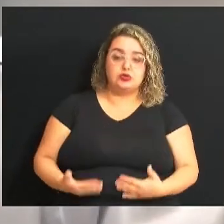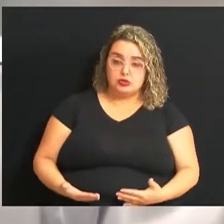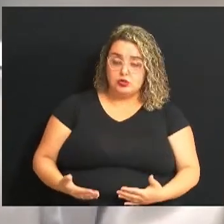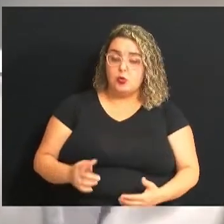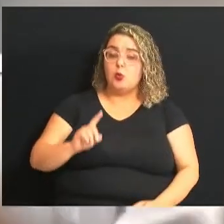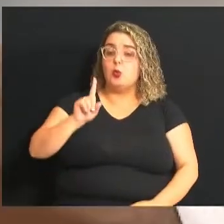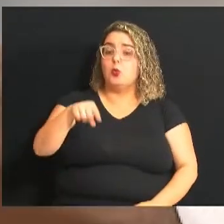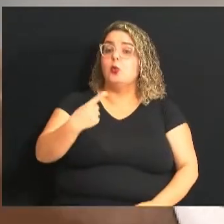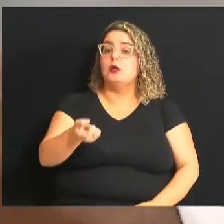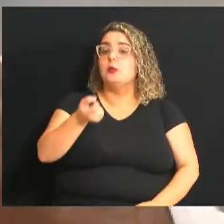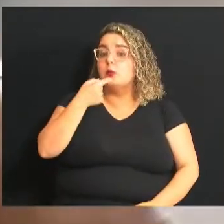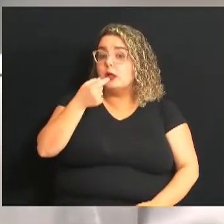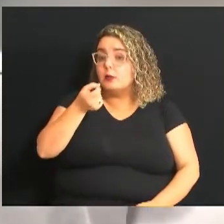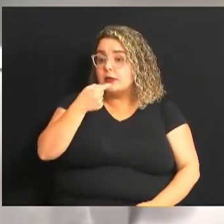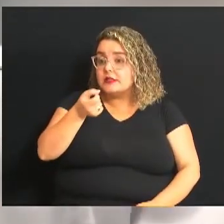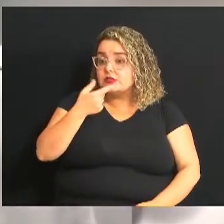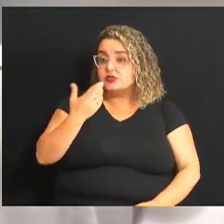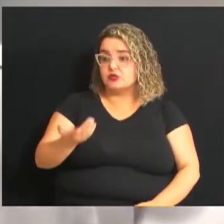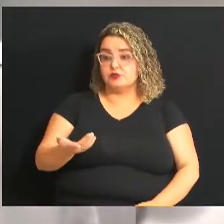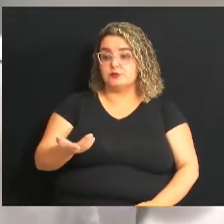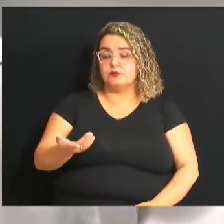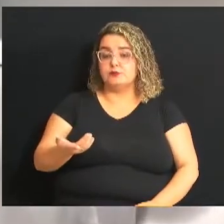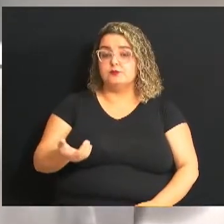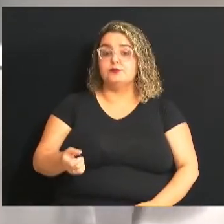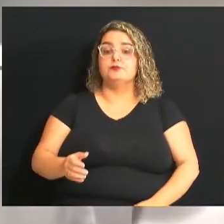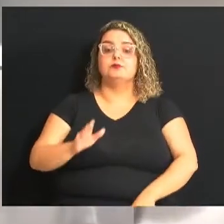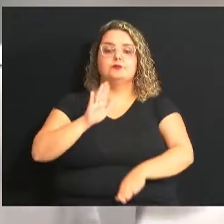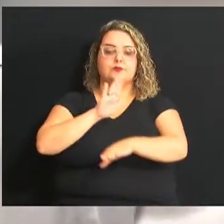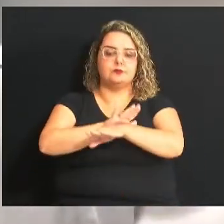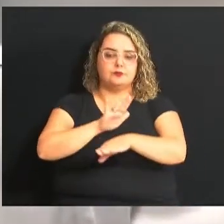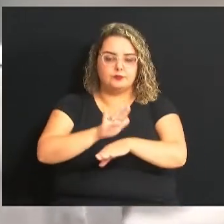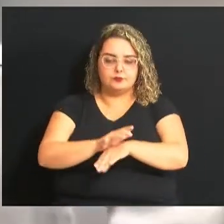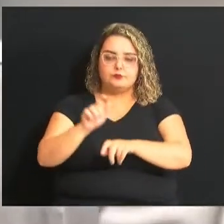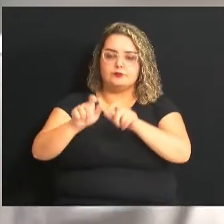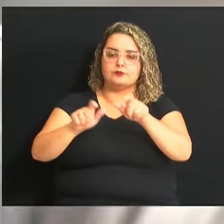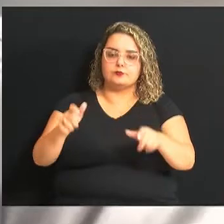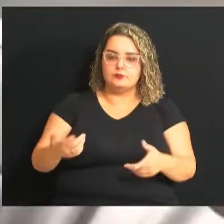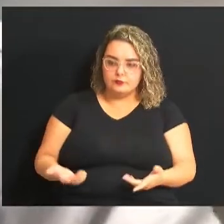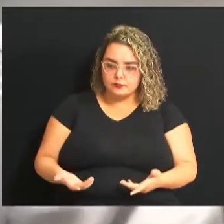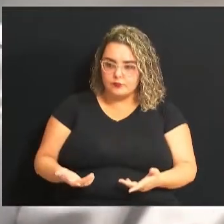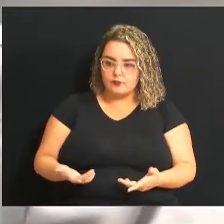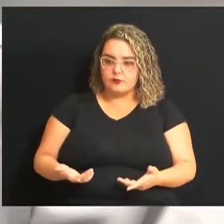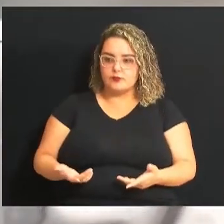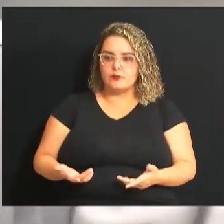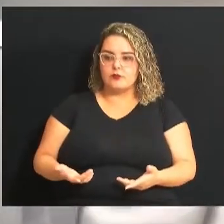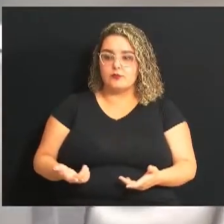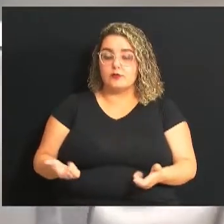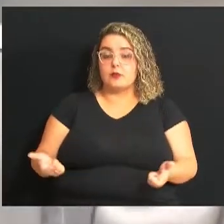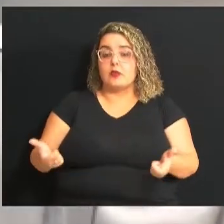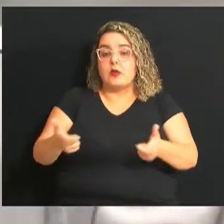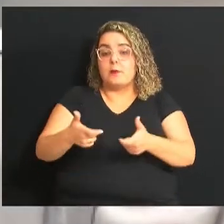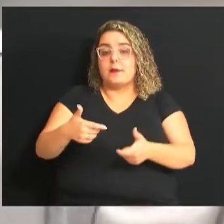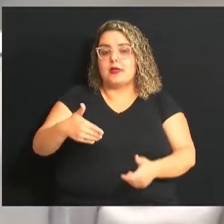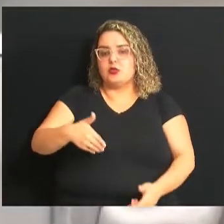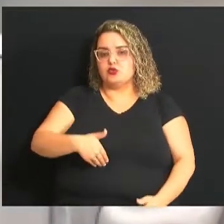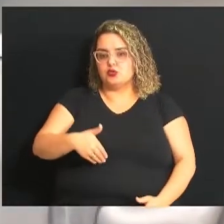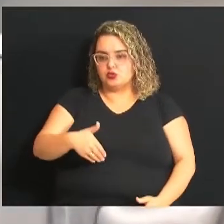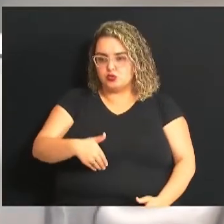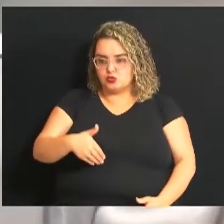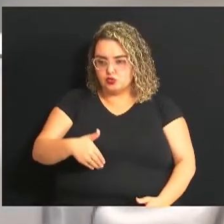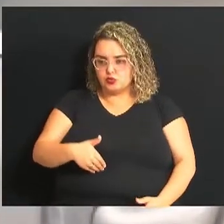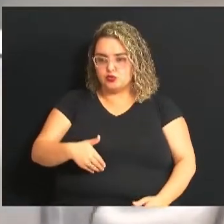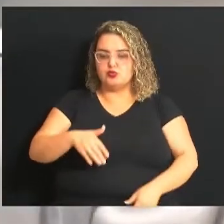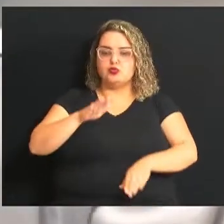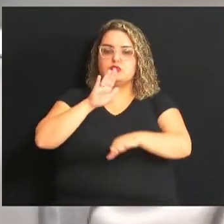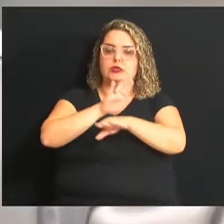de medicamentos. Medicamentos que vão ajudar esse indivíduo a ter menos fome, ajudar esse indivíduo a